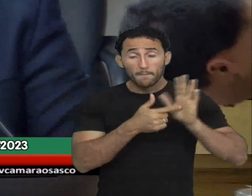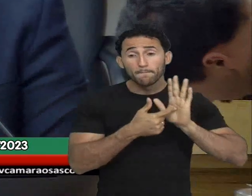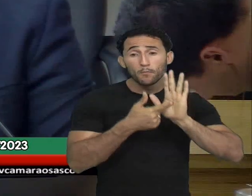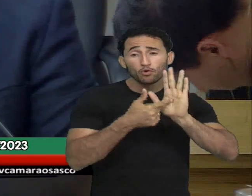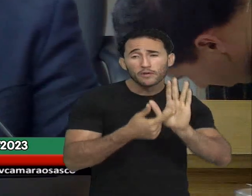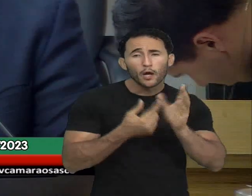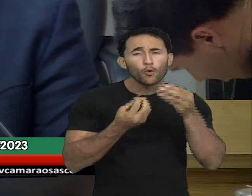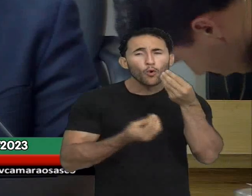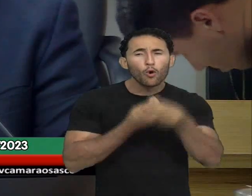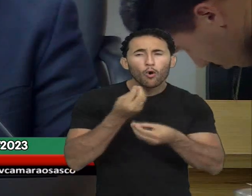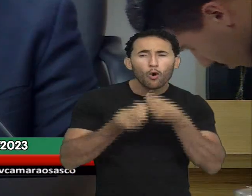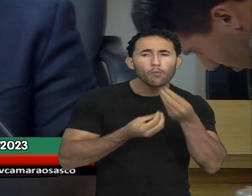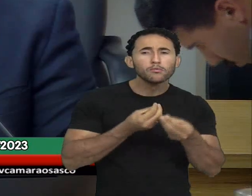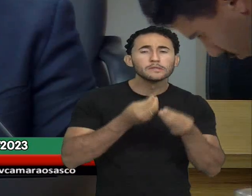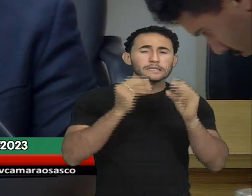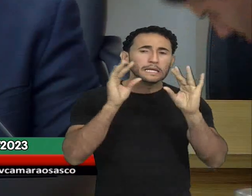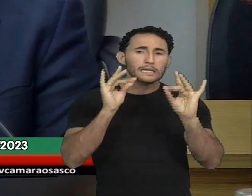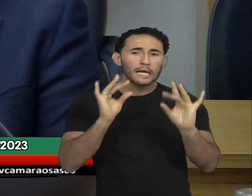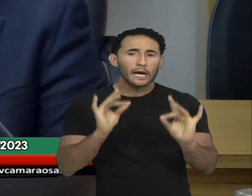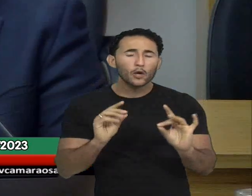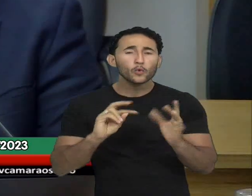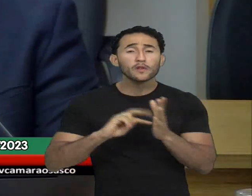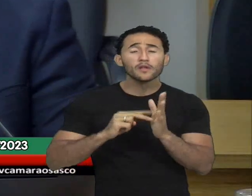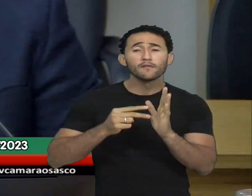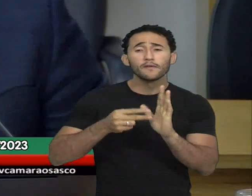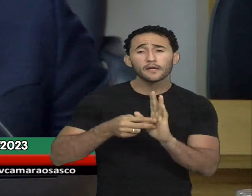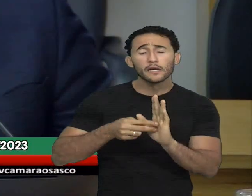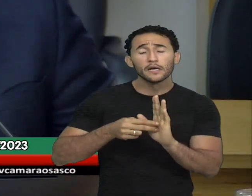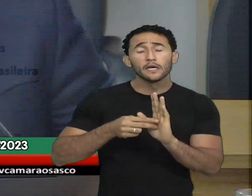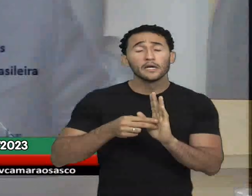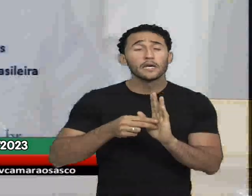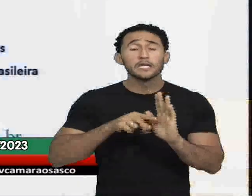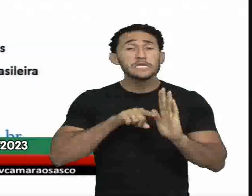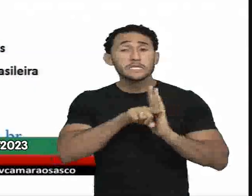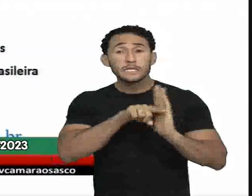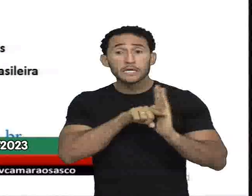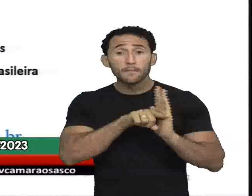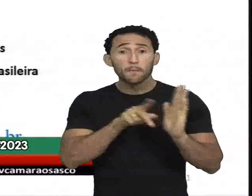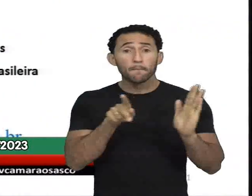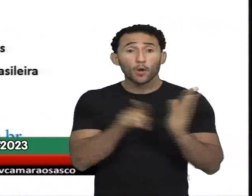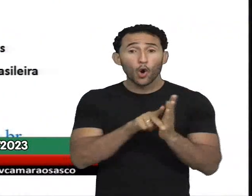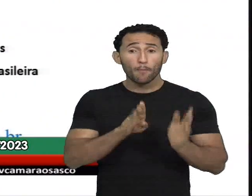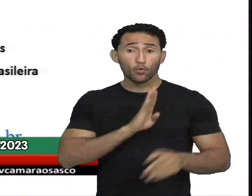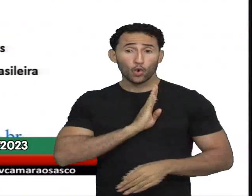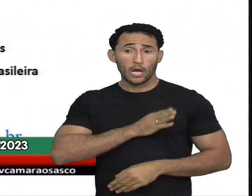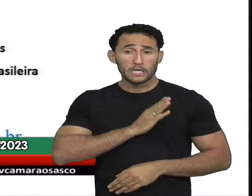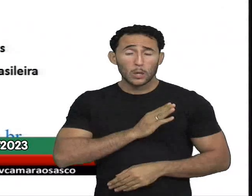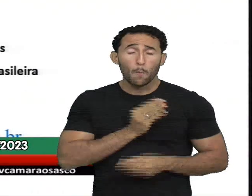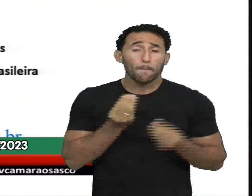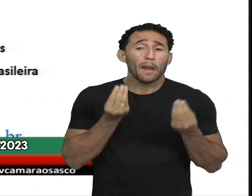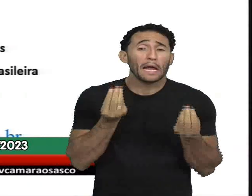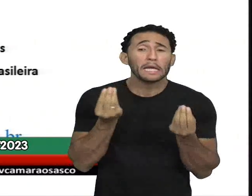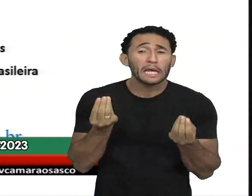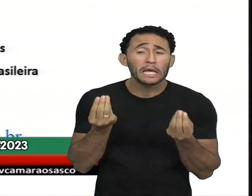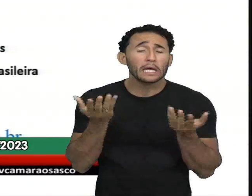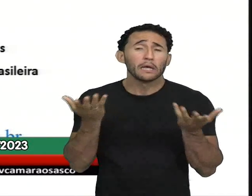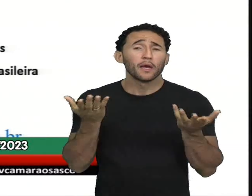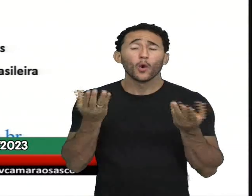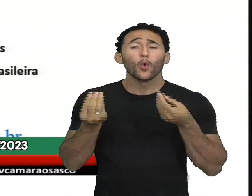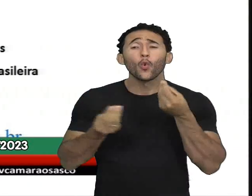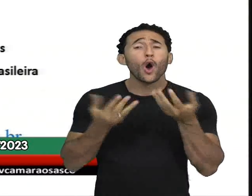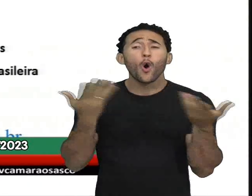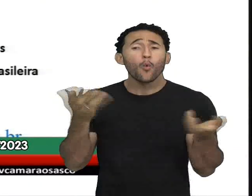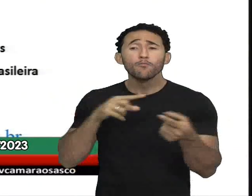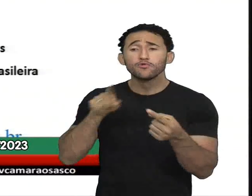mais o que é o exame de cateterismo. Para que serve, qual é o motivo e o que ele está fazendo